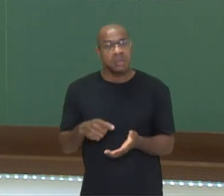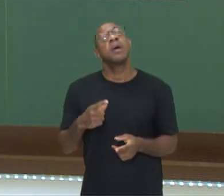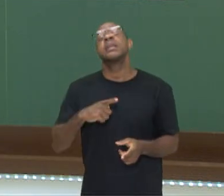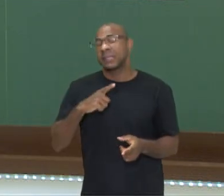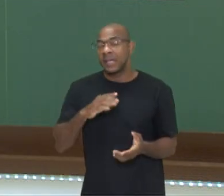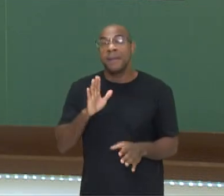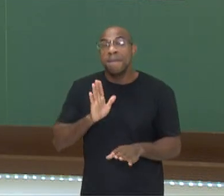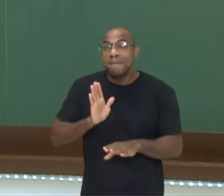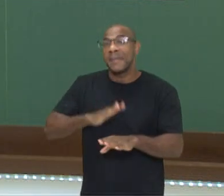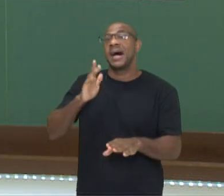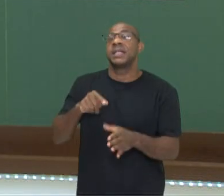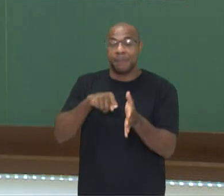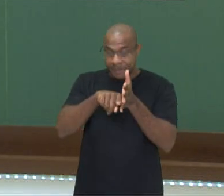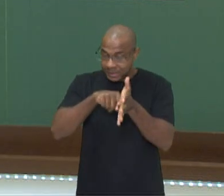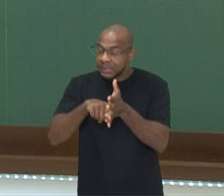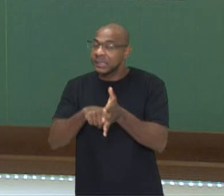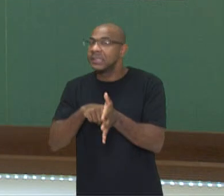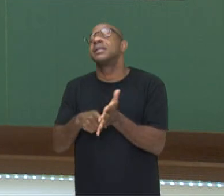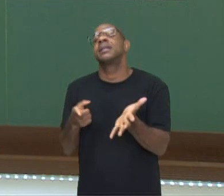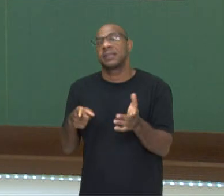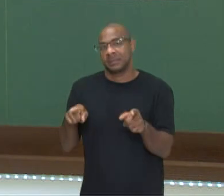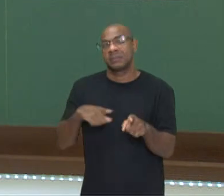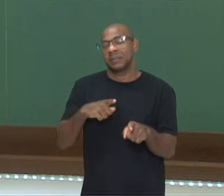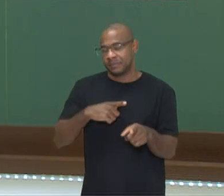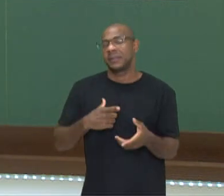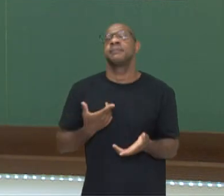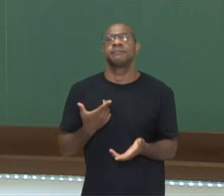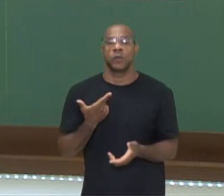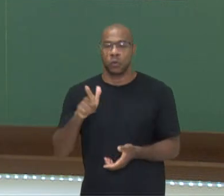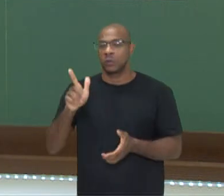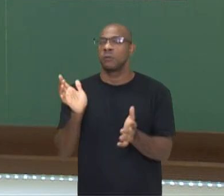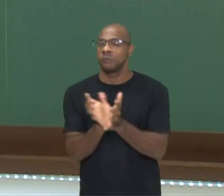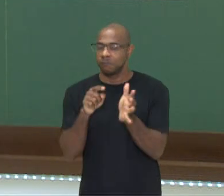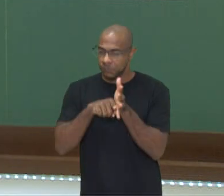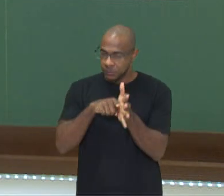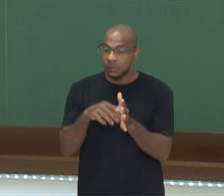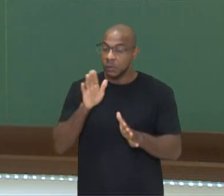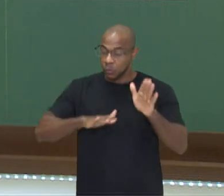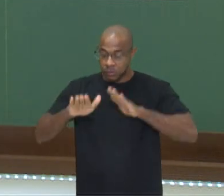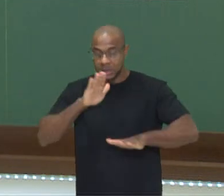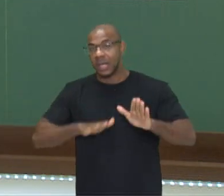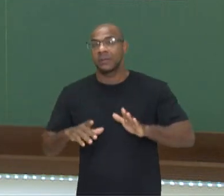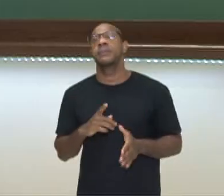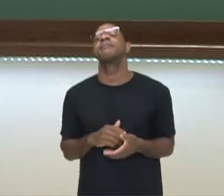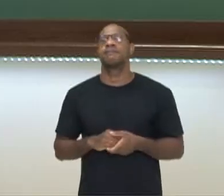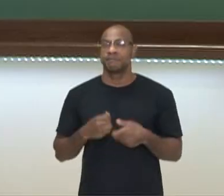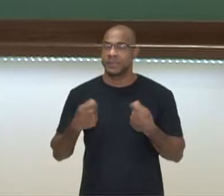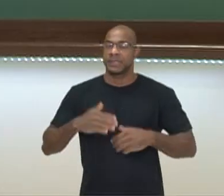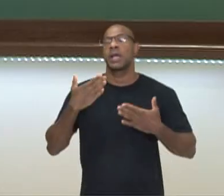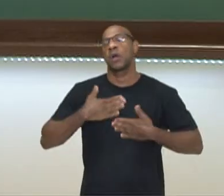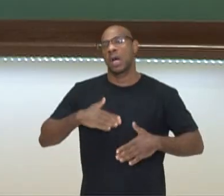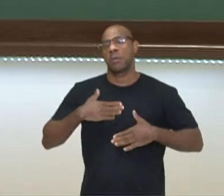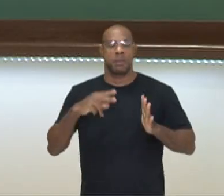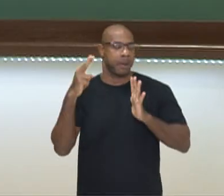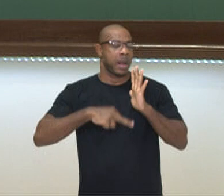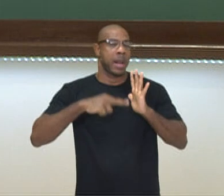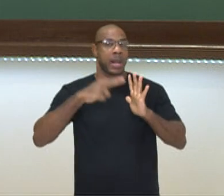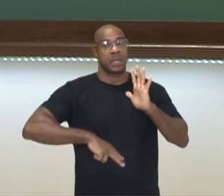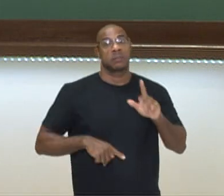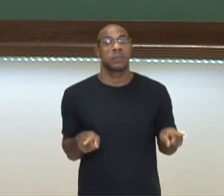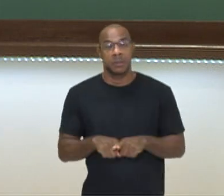a respeito dessa situação, ok? Então, temos que ter muita calma ao ler